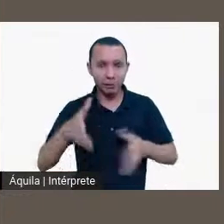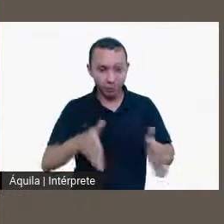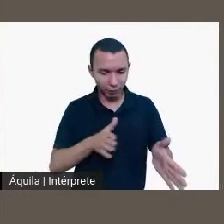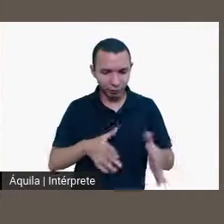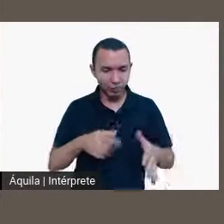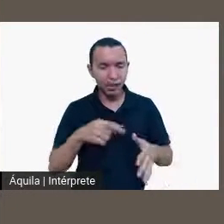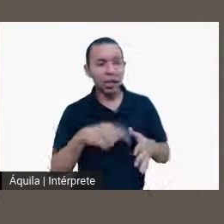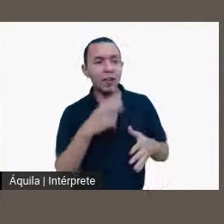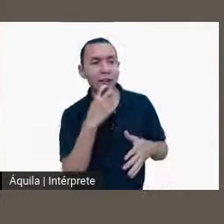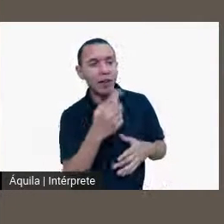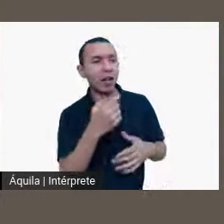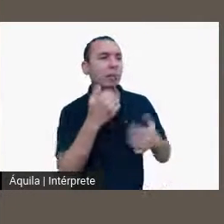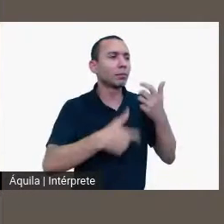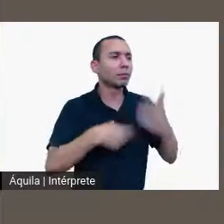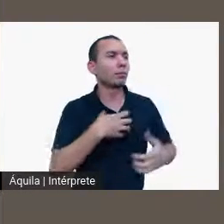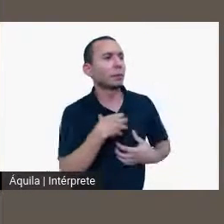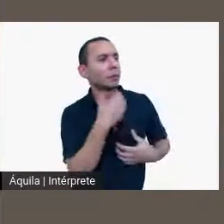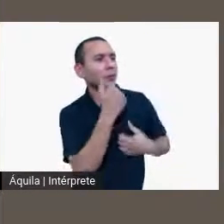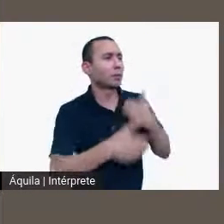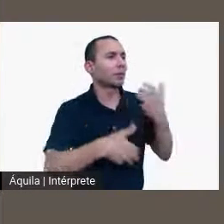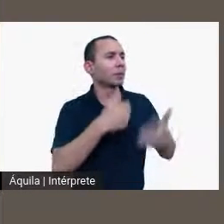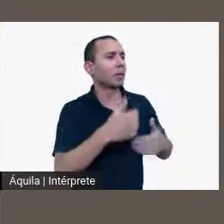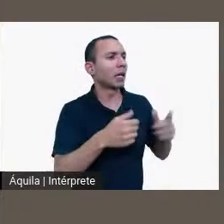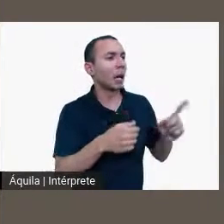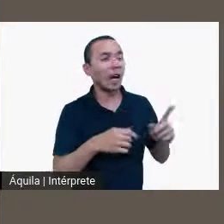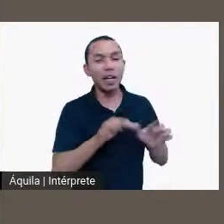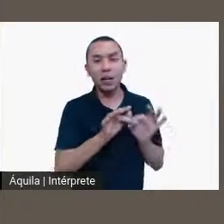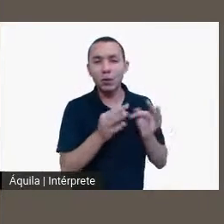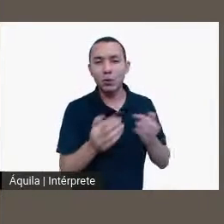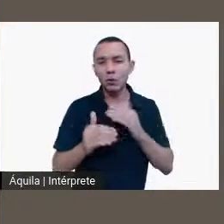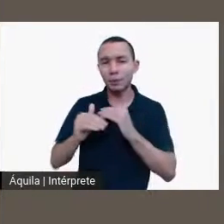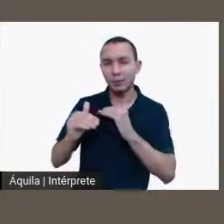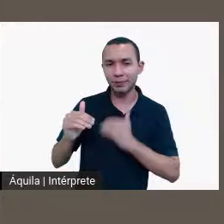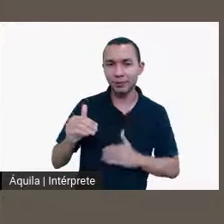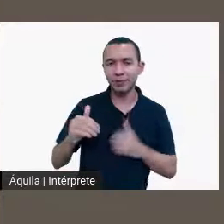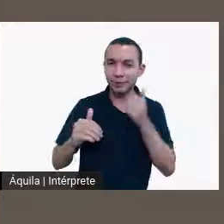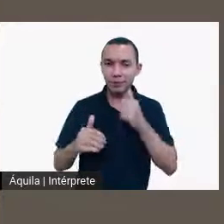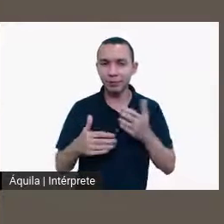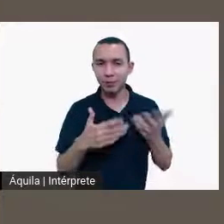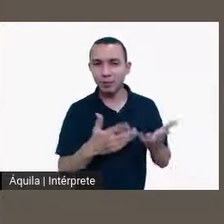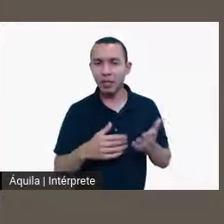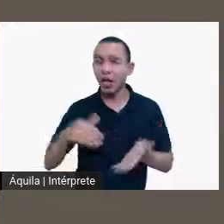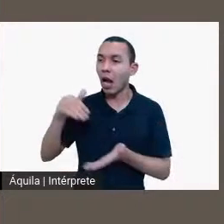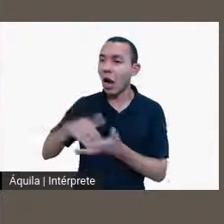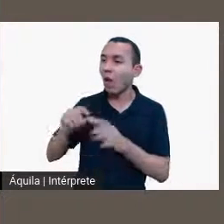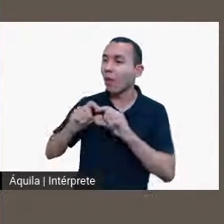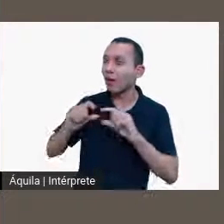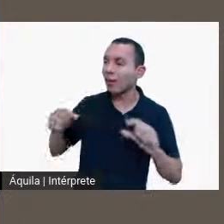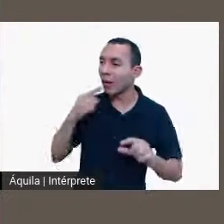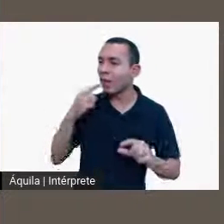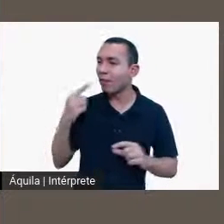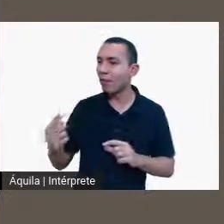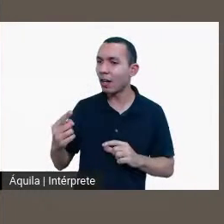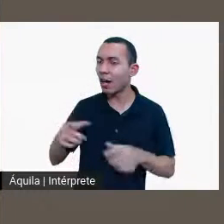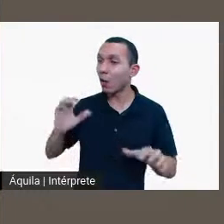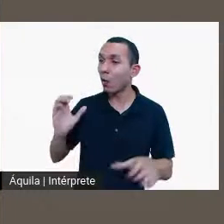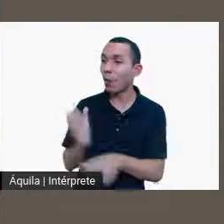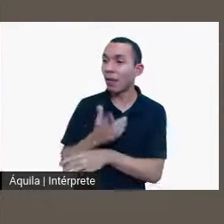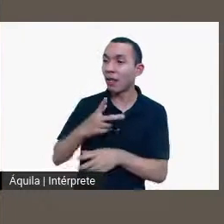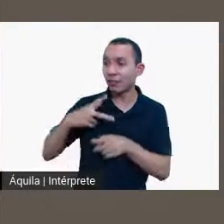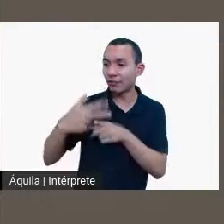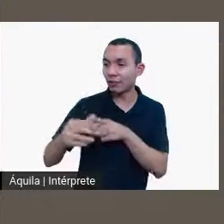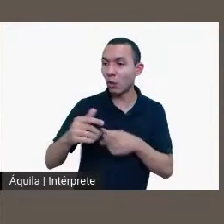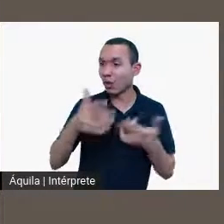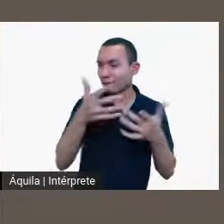confissão. E a ela, a mais humilde dos Menezes, caberá a última fala, antes da completa vitória da ruína, como